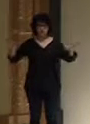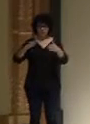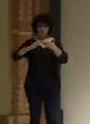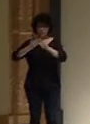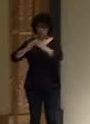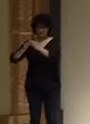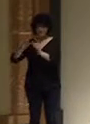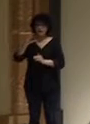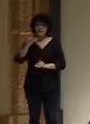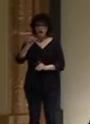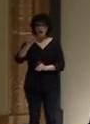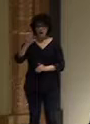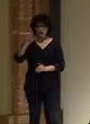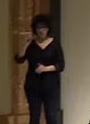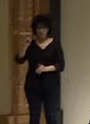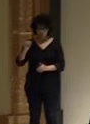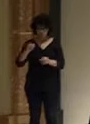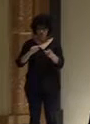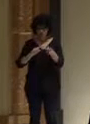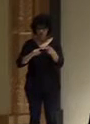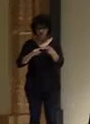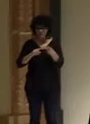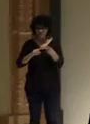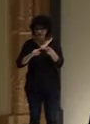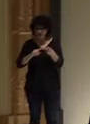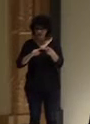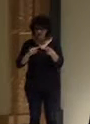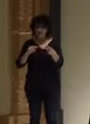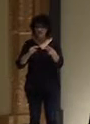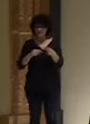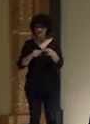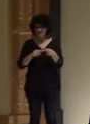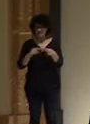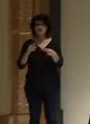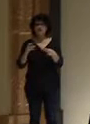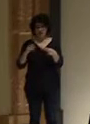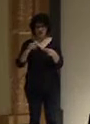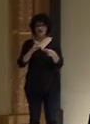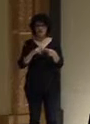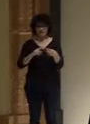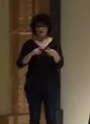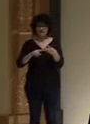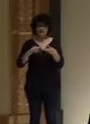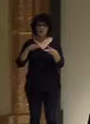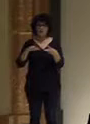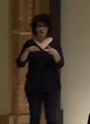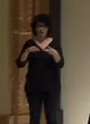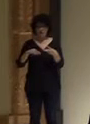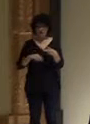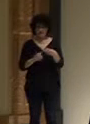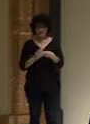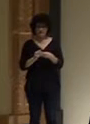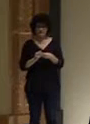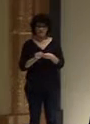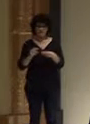Cristina Grande from Serralves Foundation, João Garcia Miguel from Companhia João Garcia Miguel, Mónica Guerreiro from Porto City Hall, Francisco